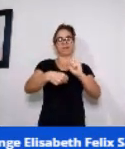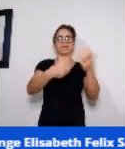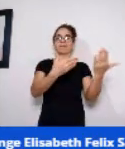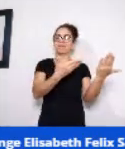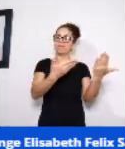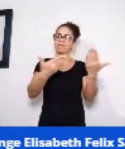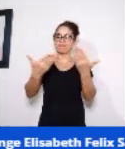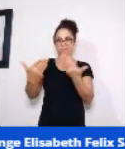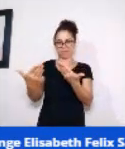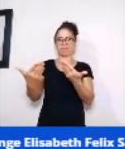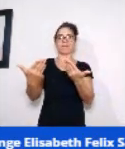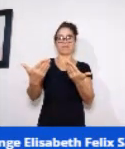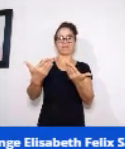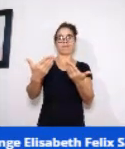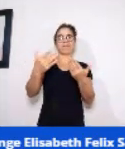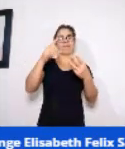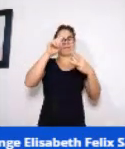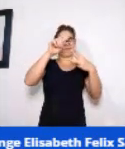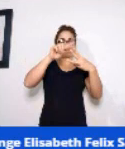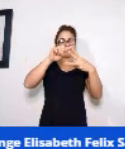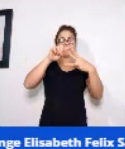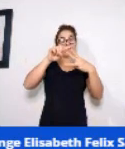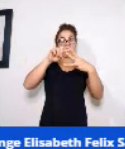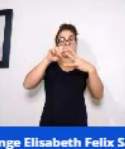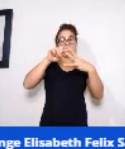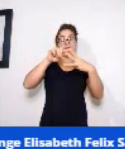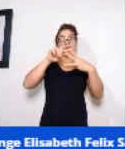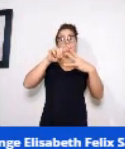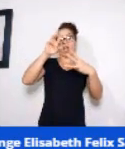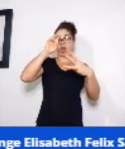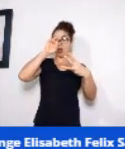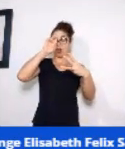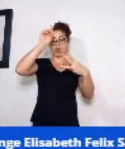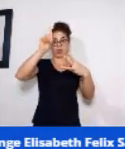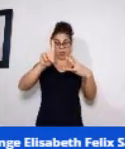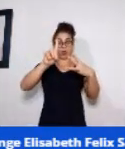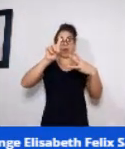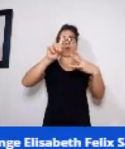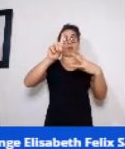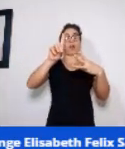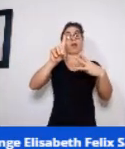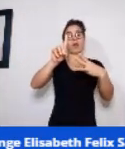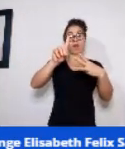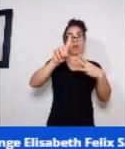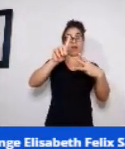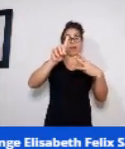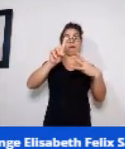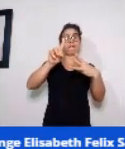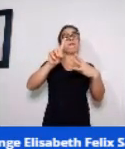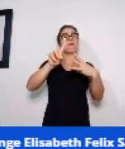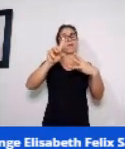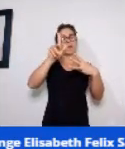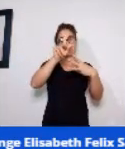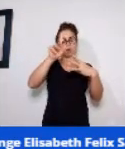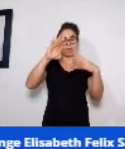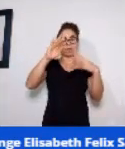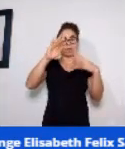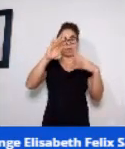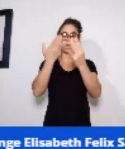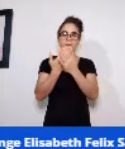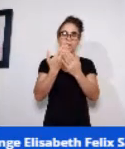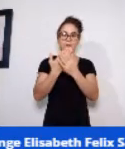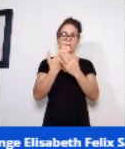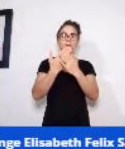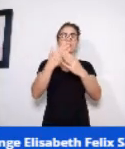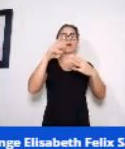nossa formação a diretora adjunta da Escola Municipal, professor Vanderlei Rosa de Oliveira, a professora especialista